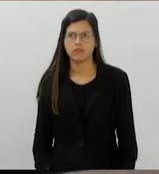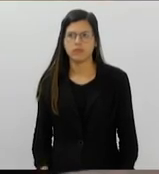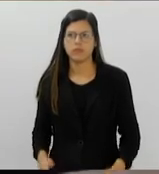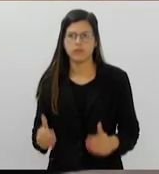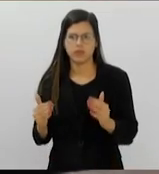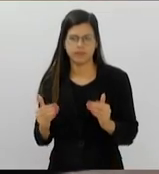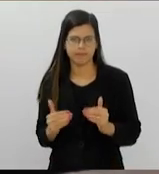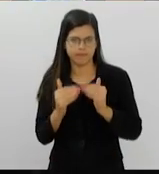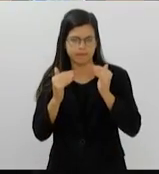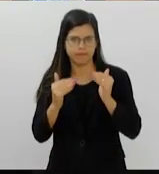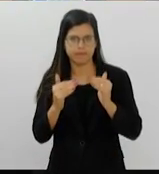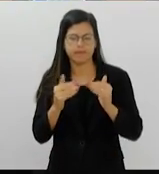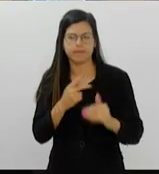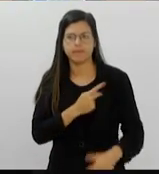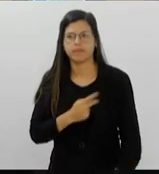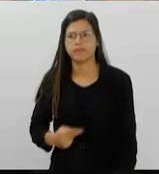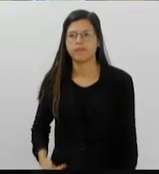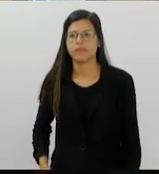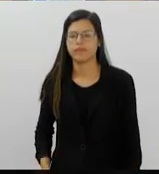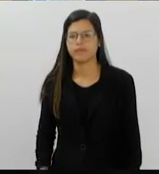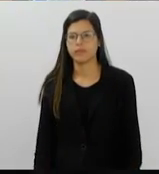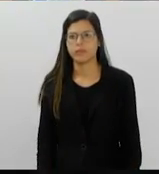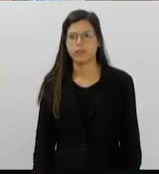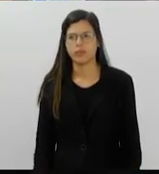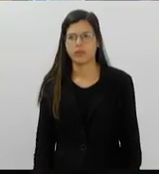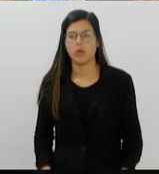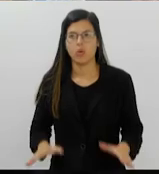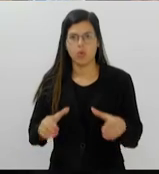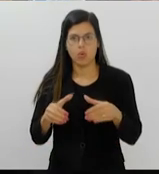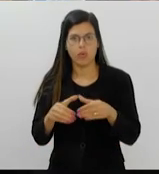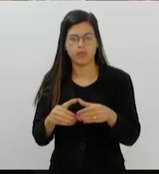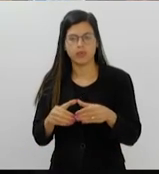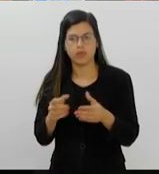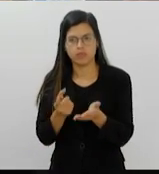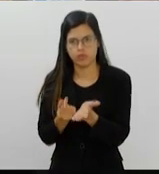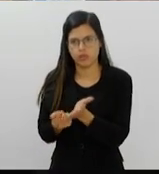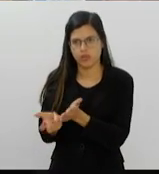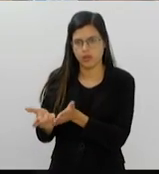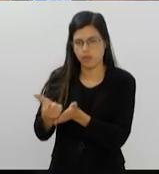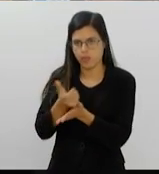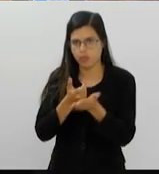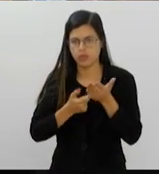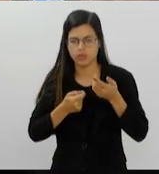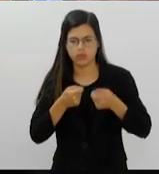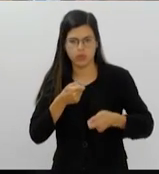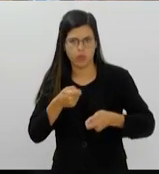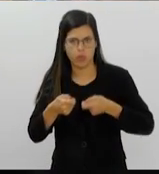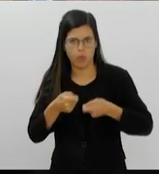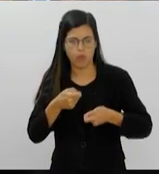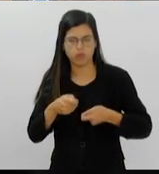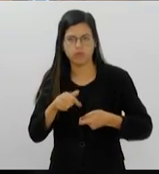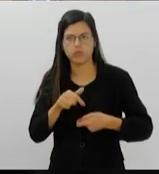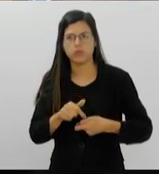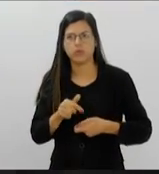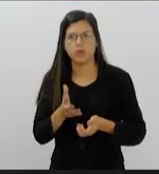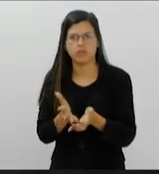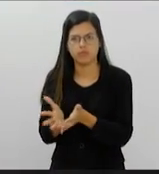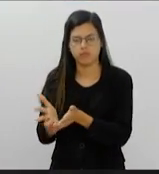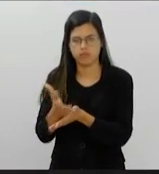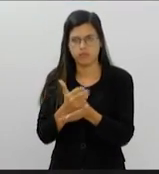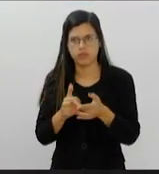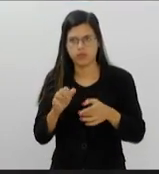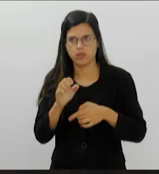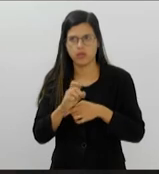Favorável, presidente. Muito obrigado. Pela Comissão de Tributação e Controle da Arrecadação Estadual, deputado Luiz Paulo, por